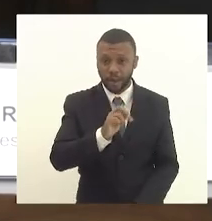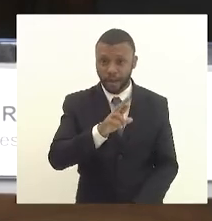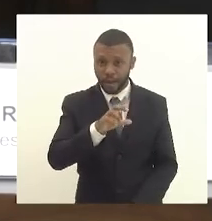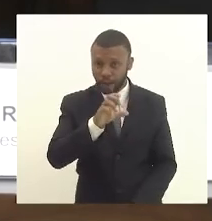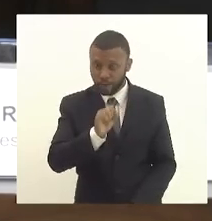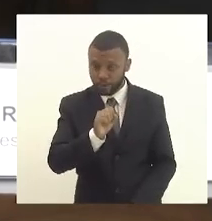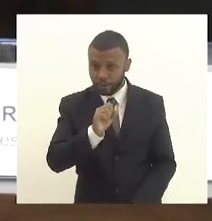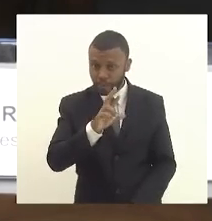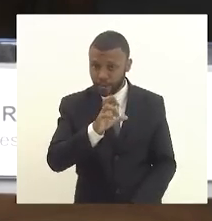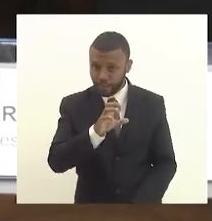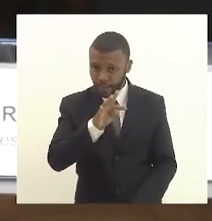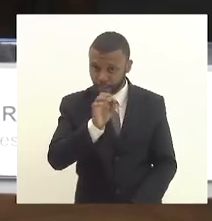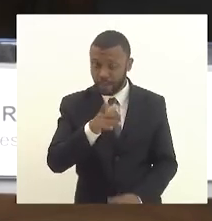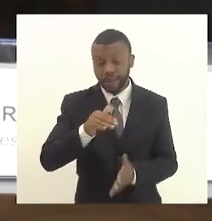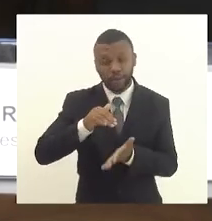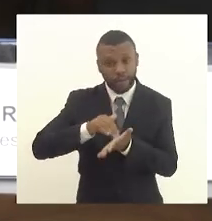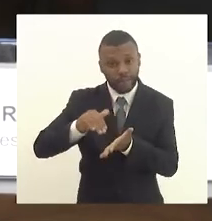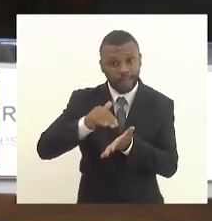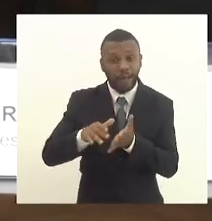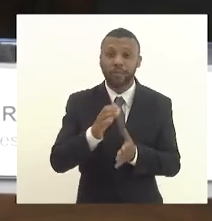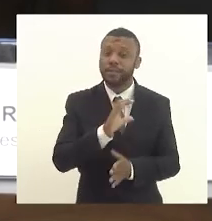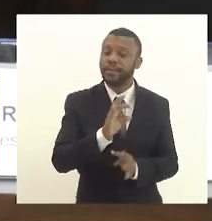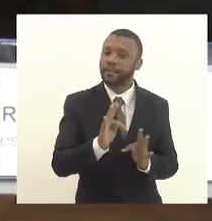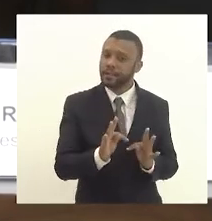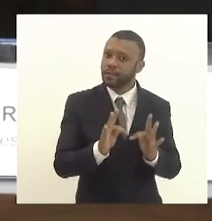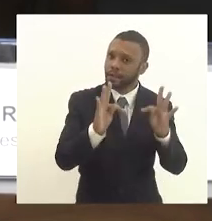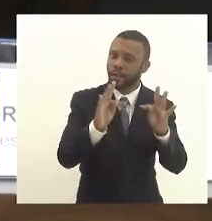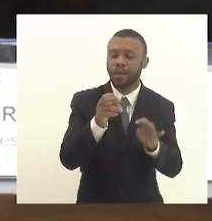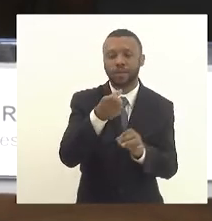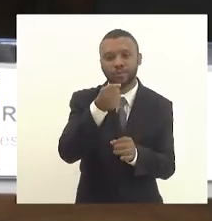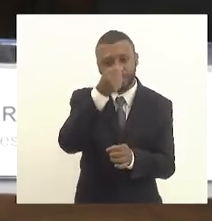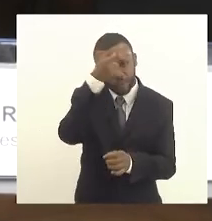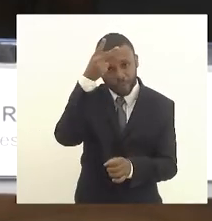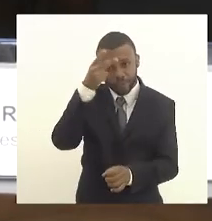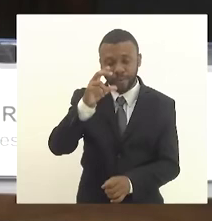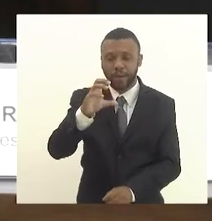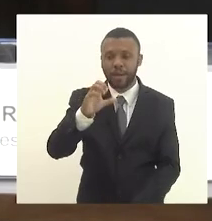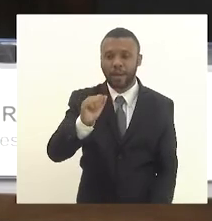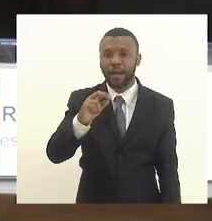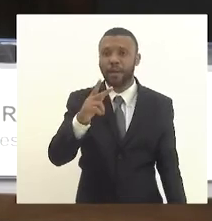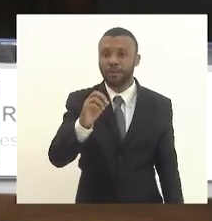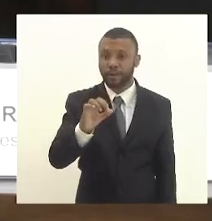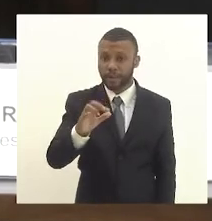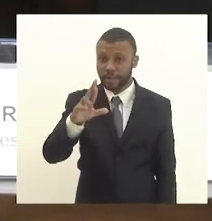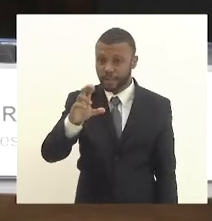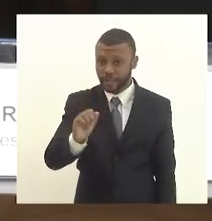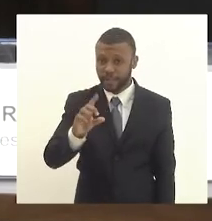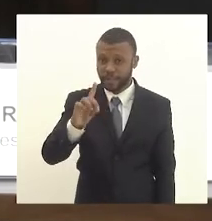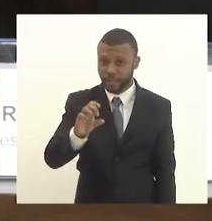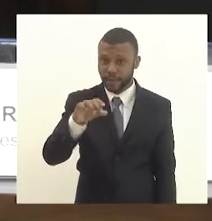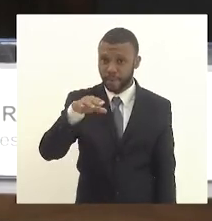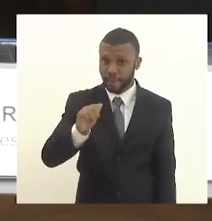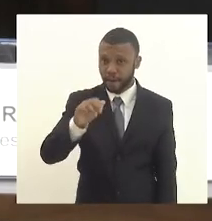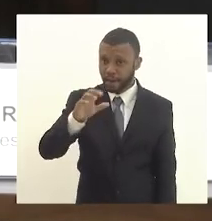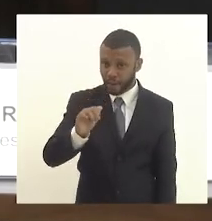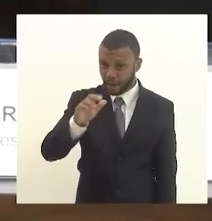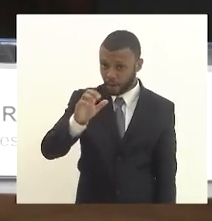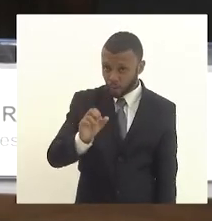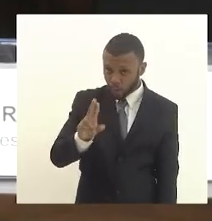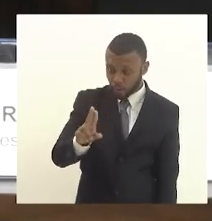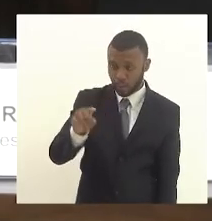de Ciência, Tecnologia e Desenvolvimento Econômico de Cachoeira do Macacu. Ele pergunta, a cidade de Cachoeira do Macacu tem 60 mil